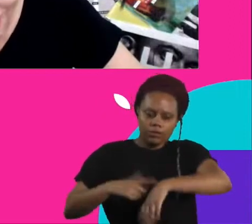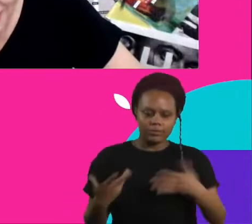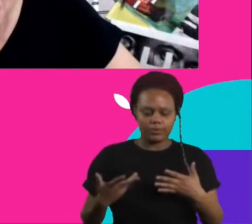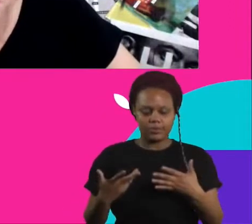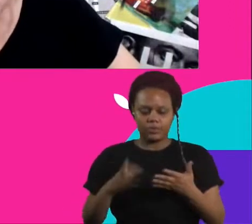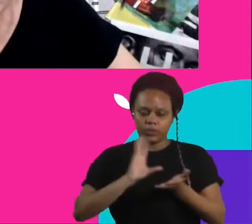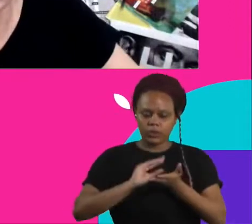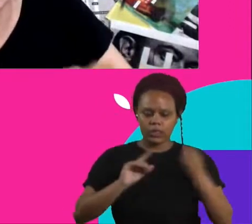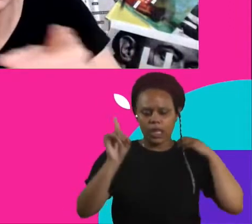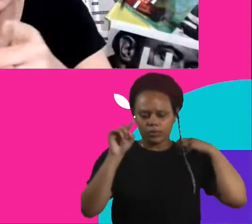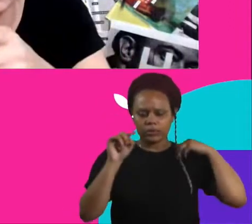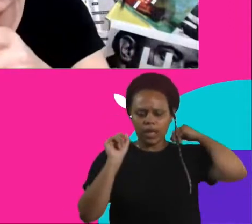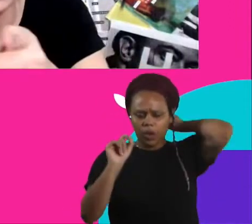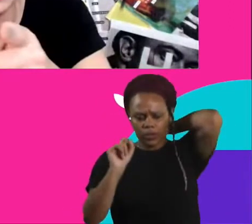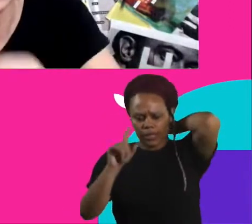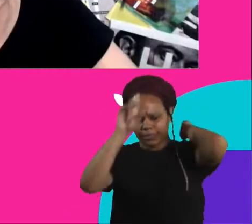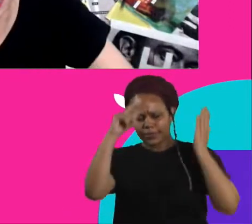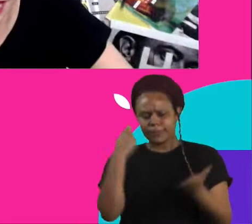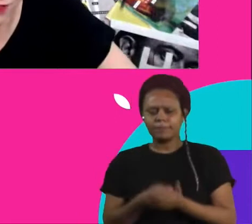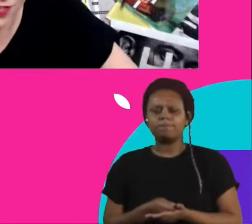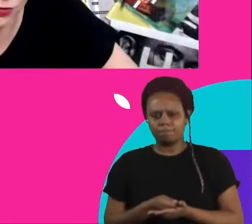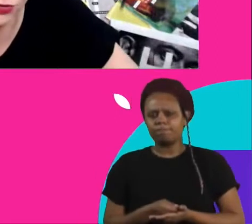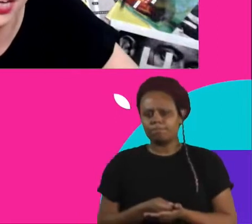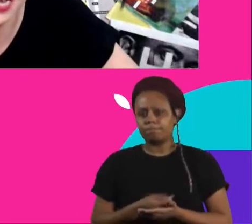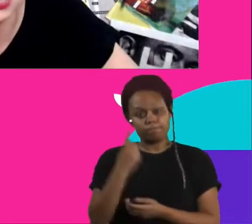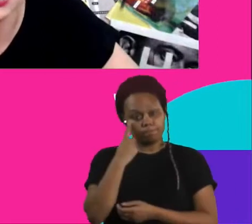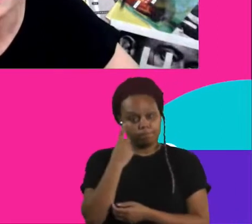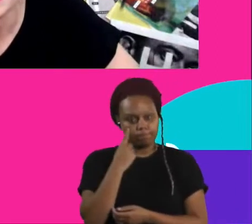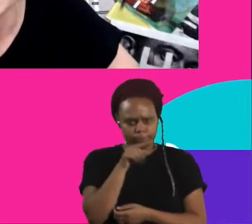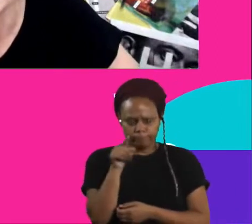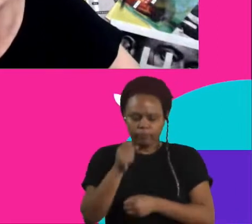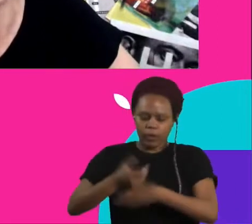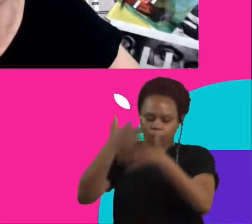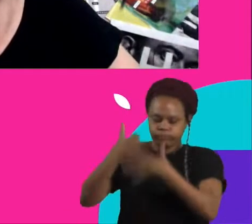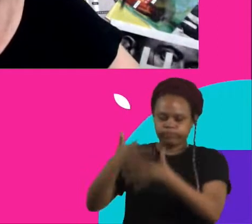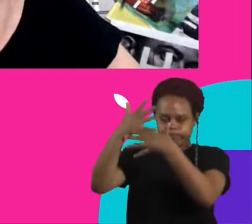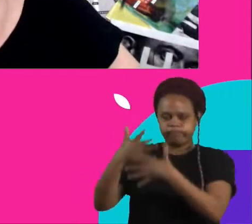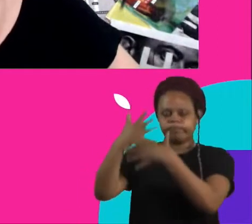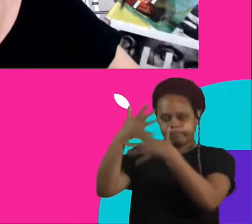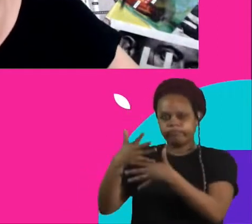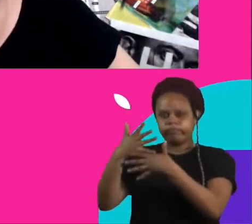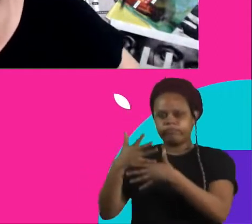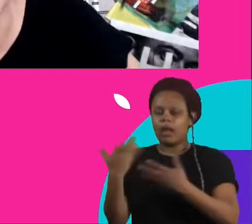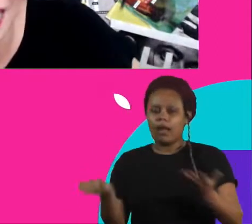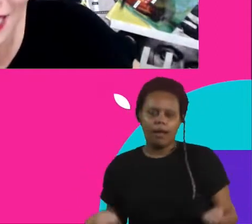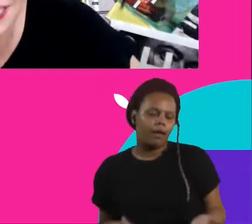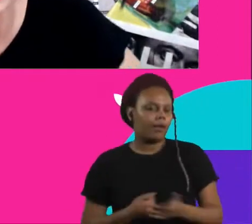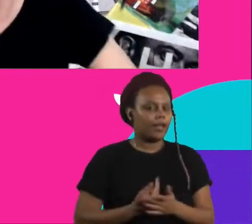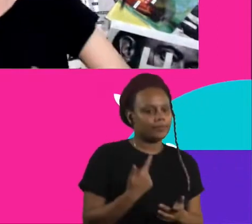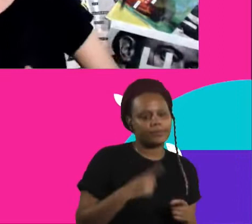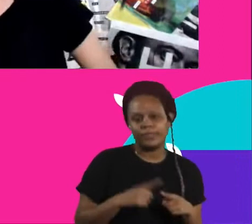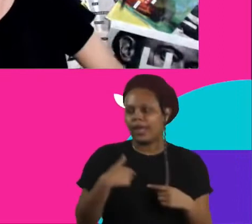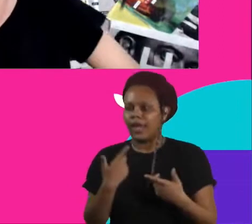é tomar decisão. Tava vendo aqui a turma, né, falando do chat, vai da turma, ai, decidi não